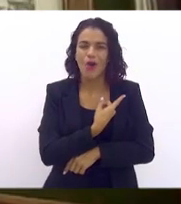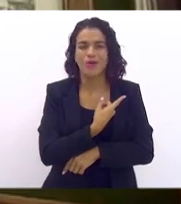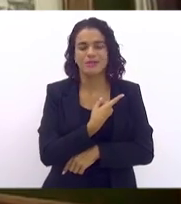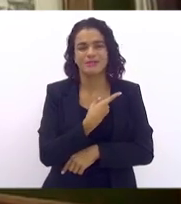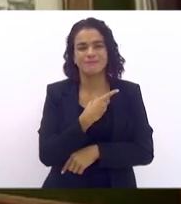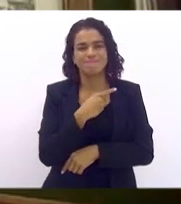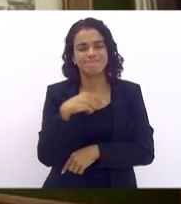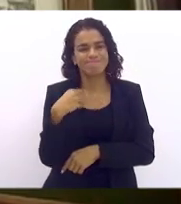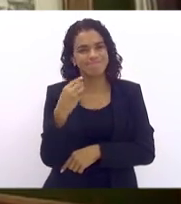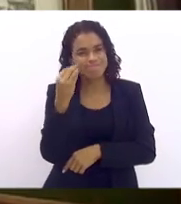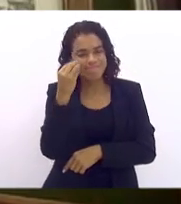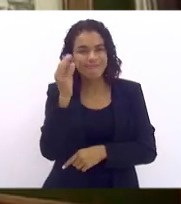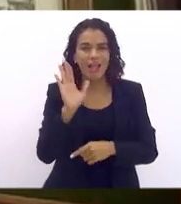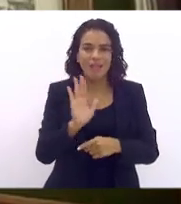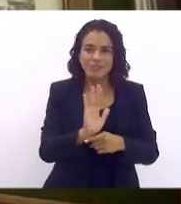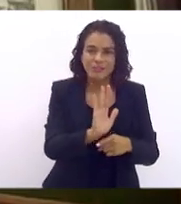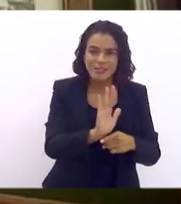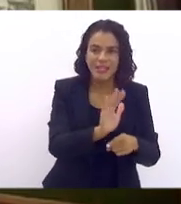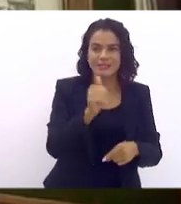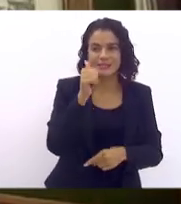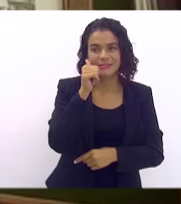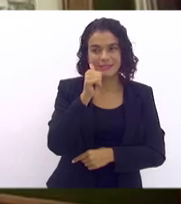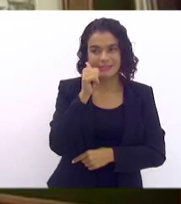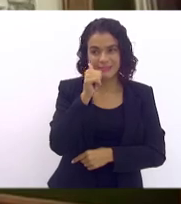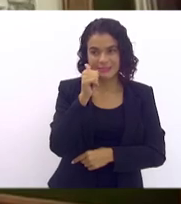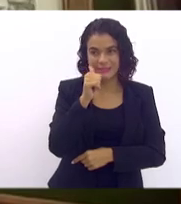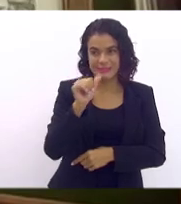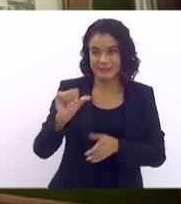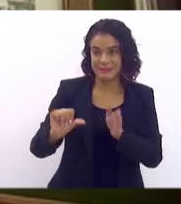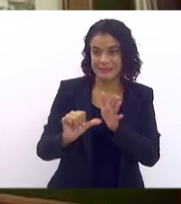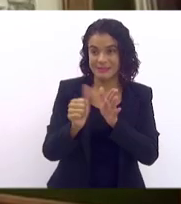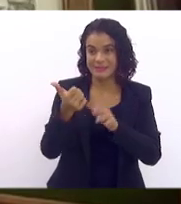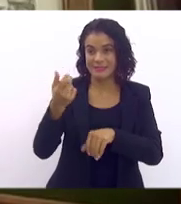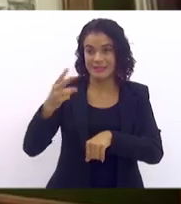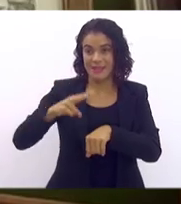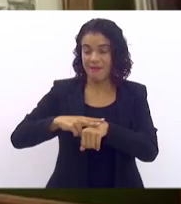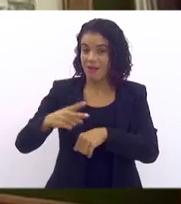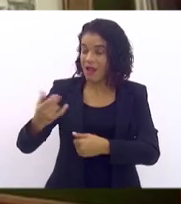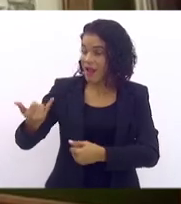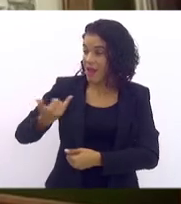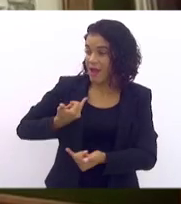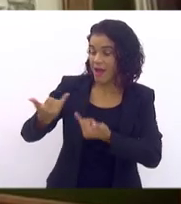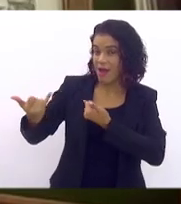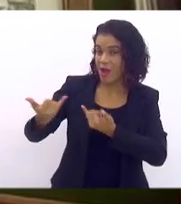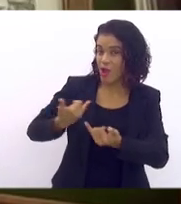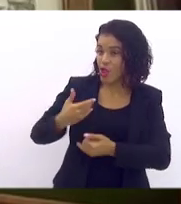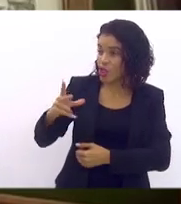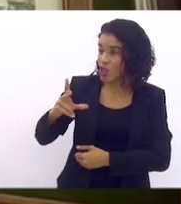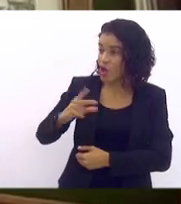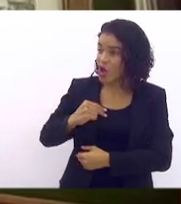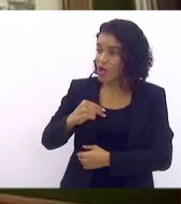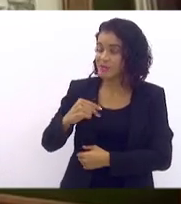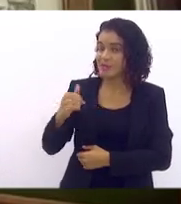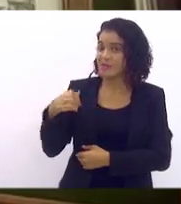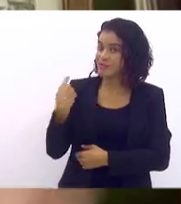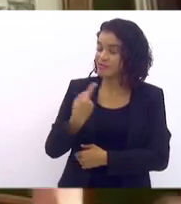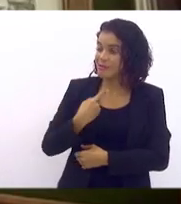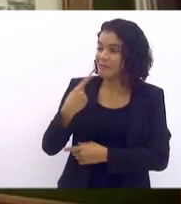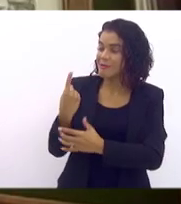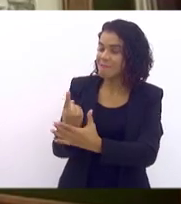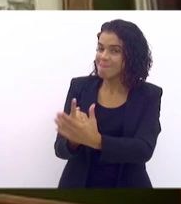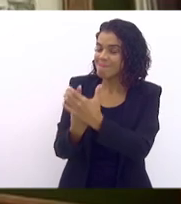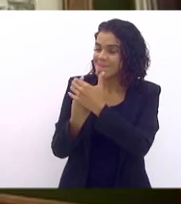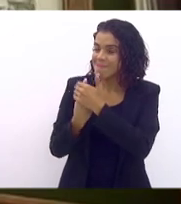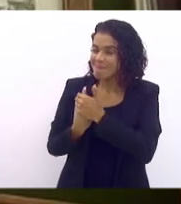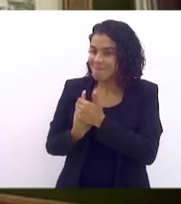ajudar essas meninas. Elas, pela primeira vez, elas me disseram: nós estamos sendo ouvidas, nós